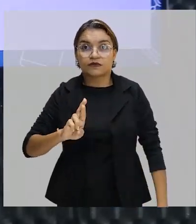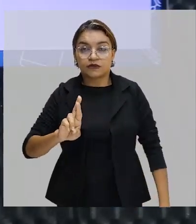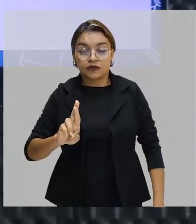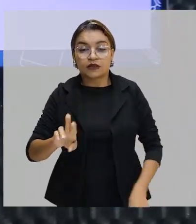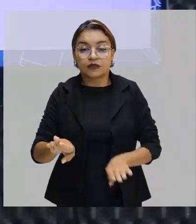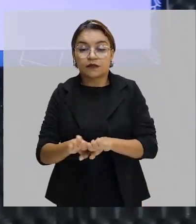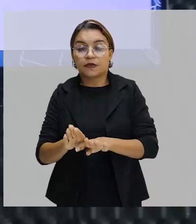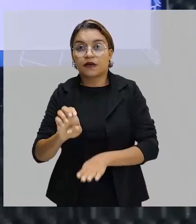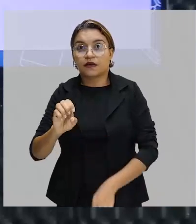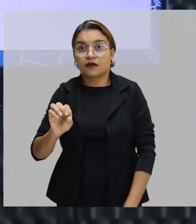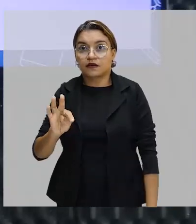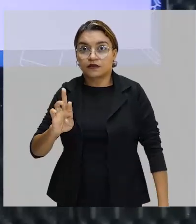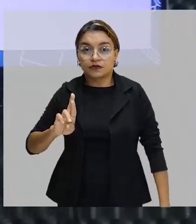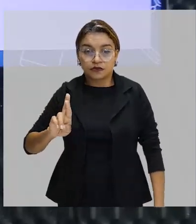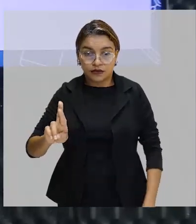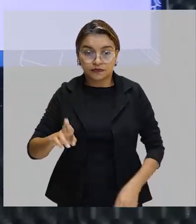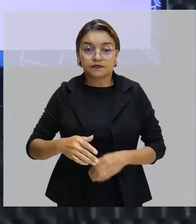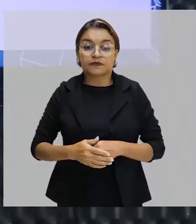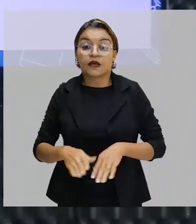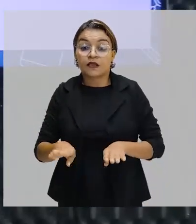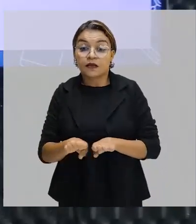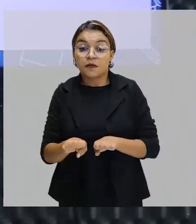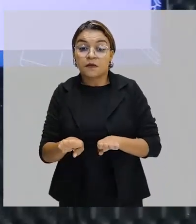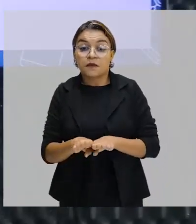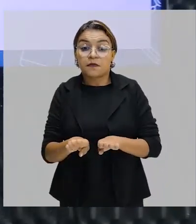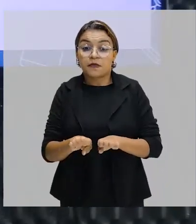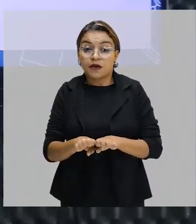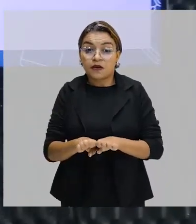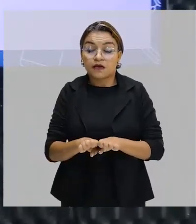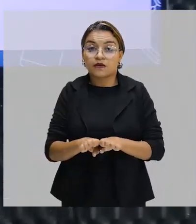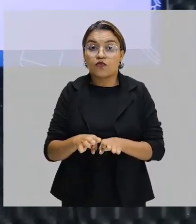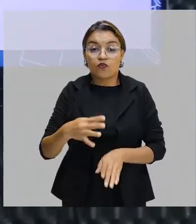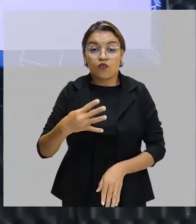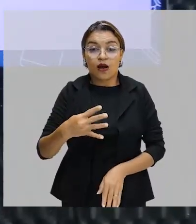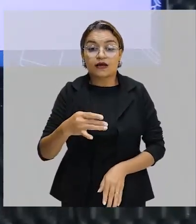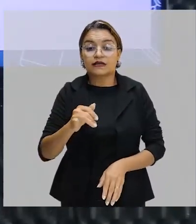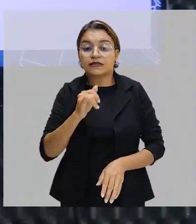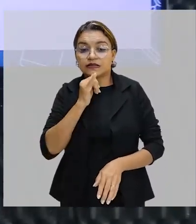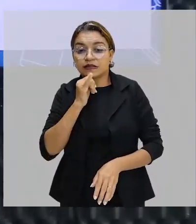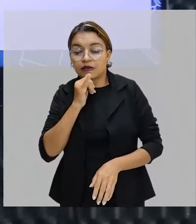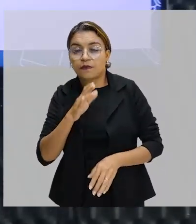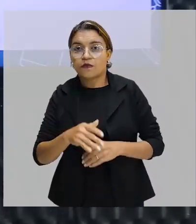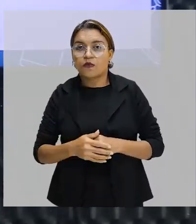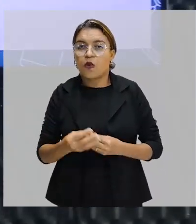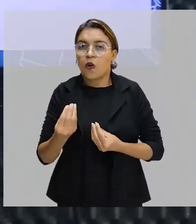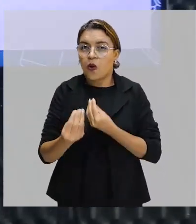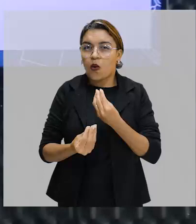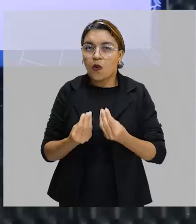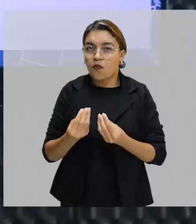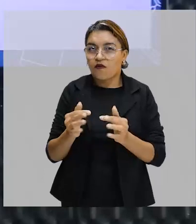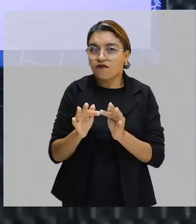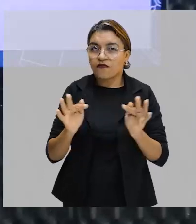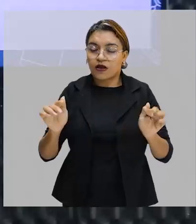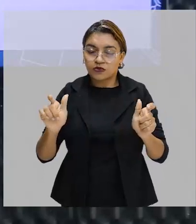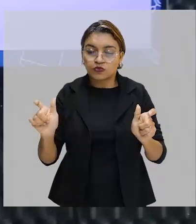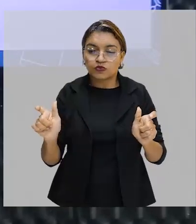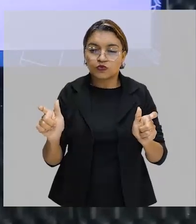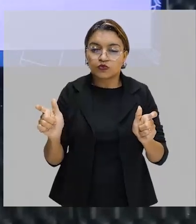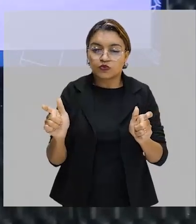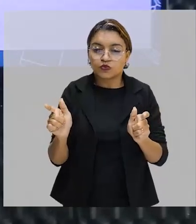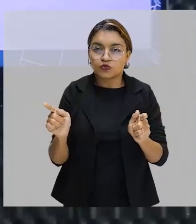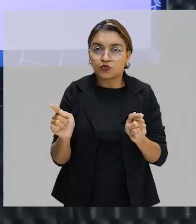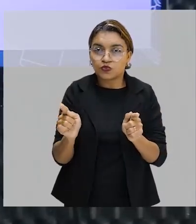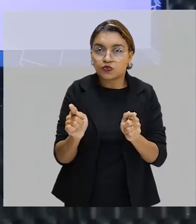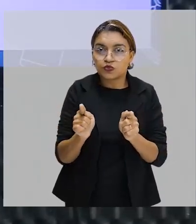as contrações, que é um recurso muito utilizado dentro da língua inglesa, que é quando você faz uma redução, você diminui